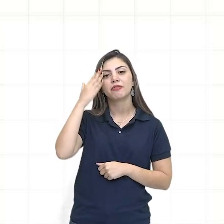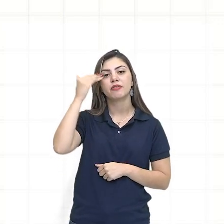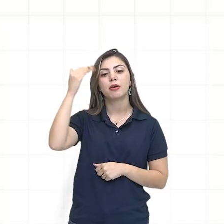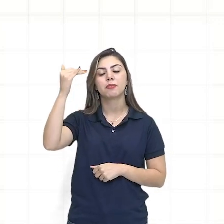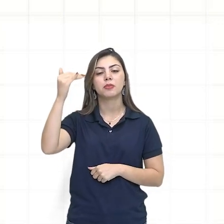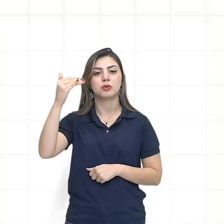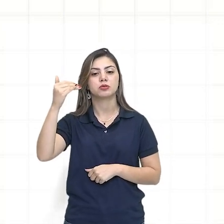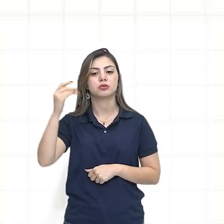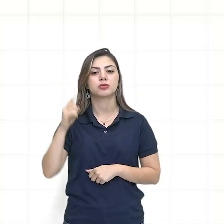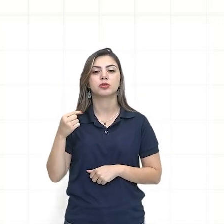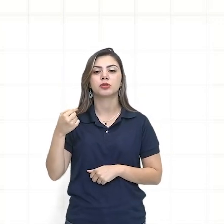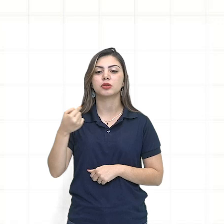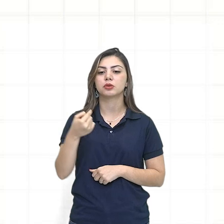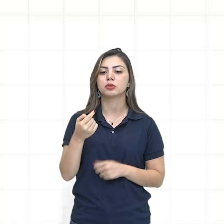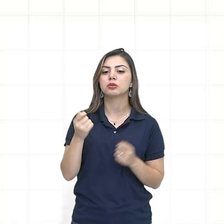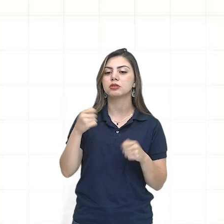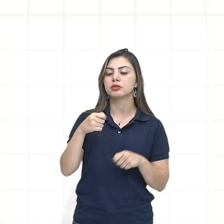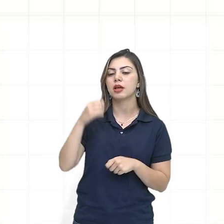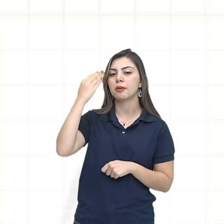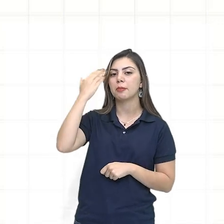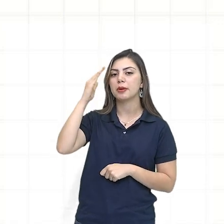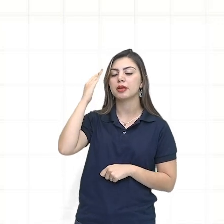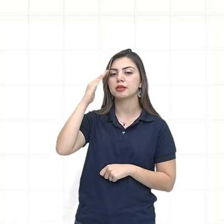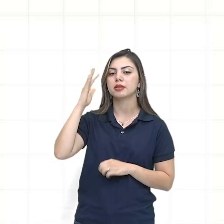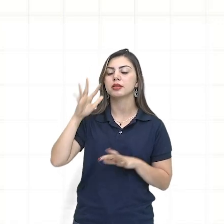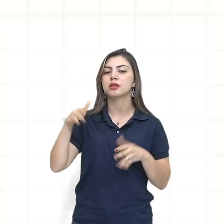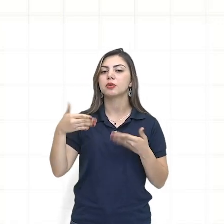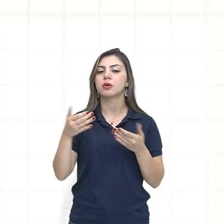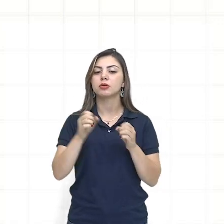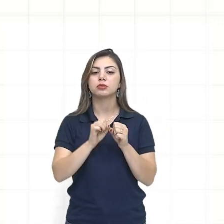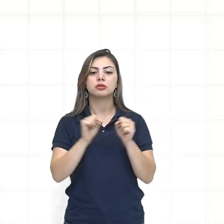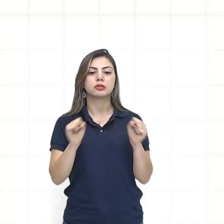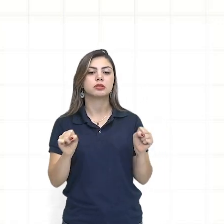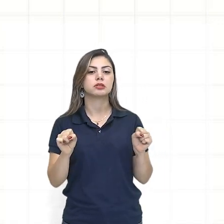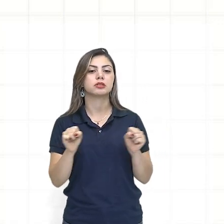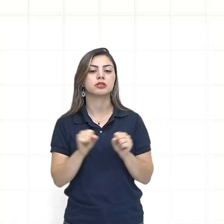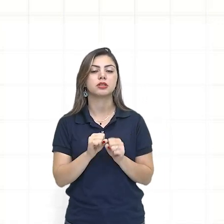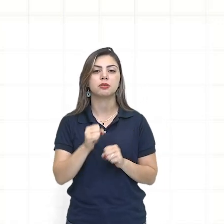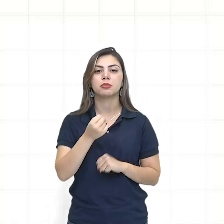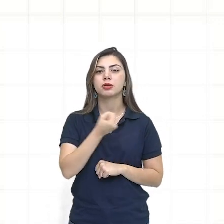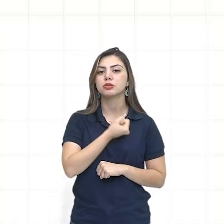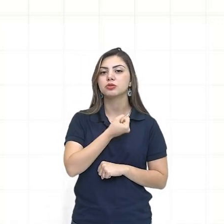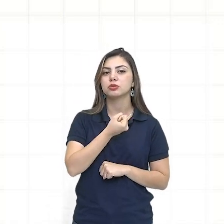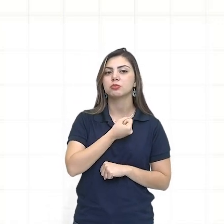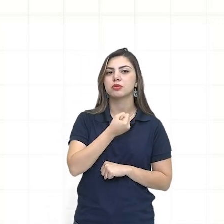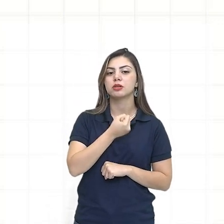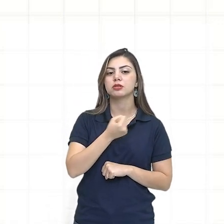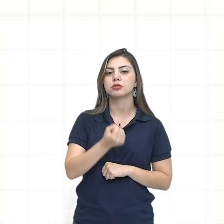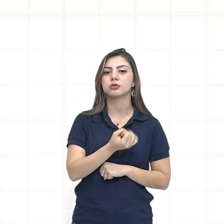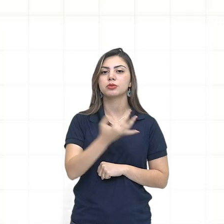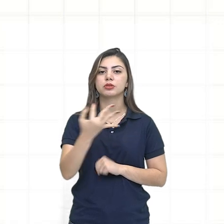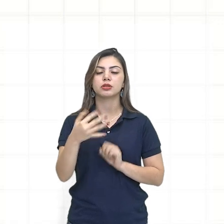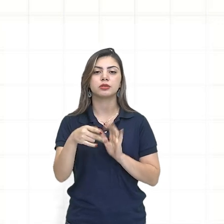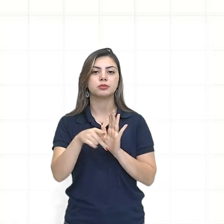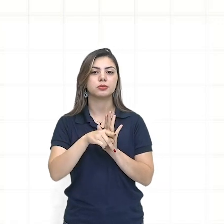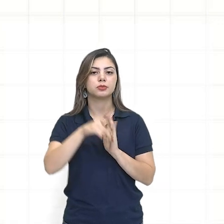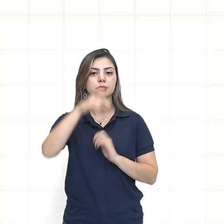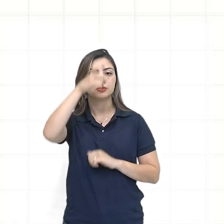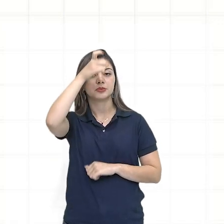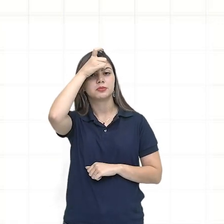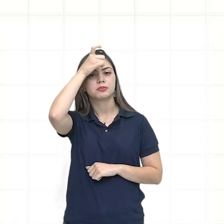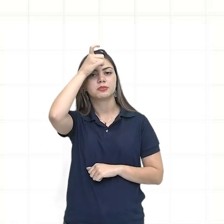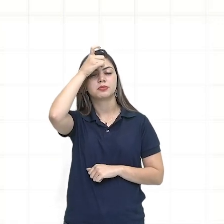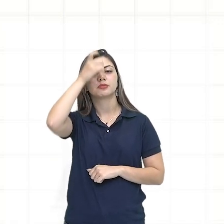mais fácil de ser compreendido, o sistema de numeração egípcio,